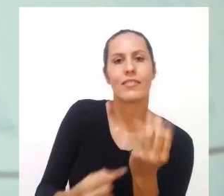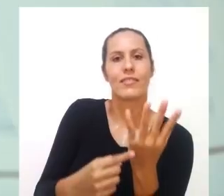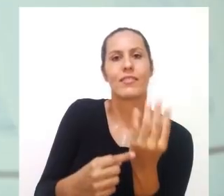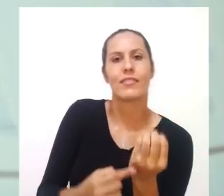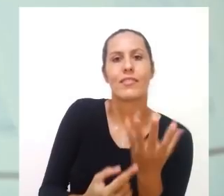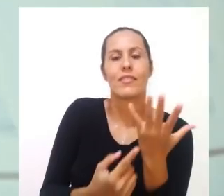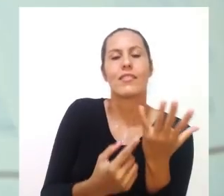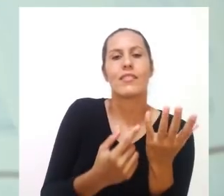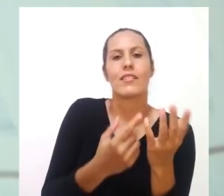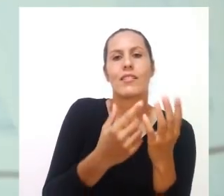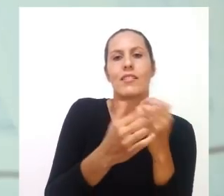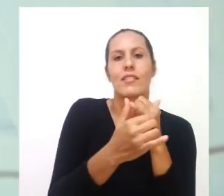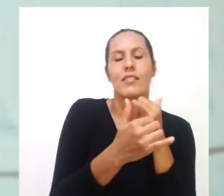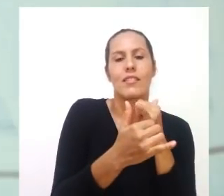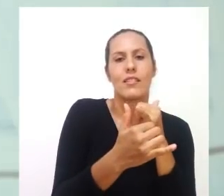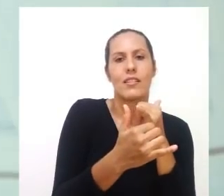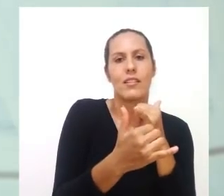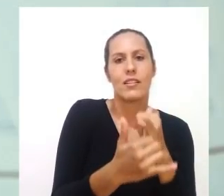produza